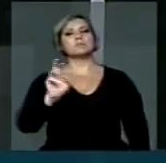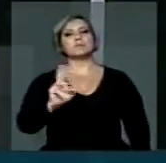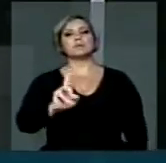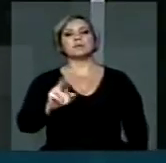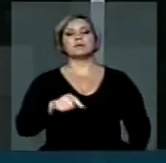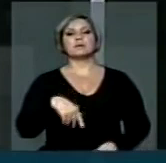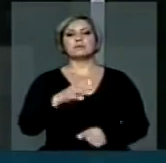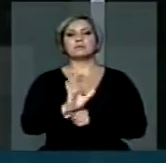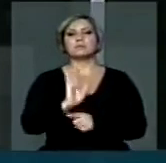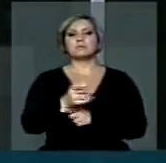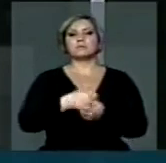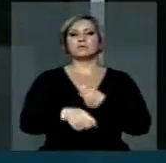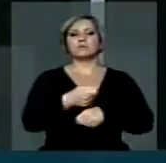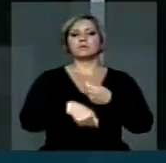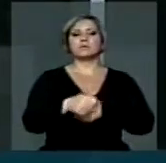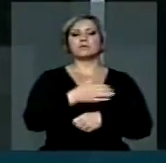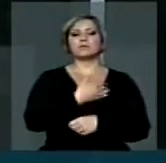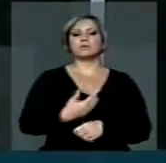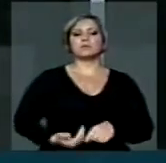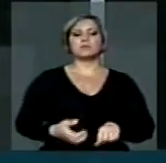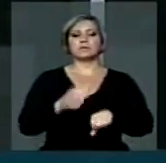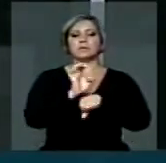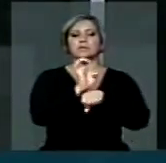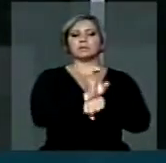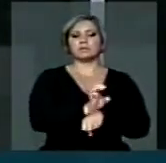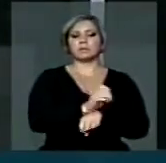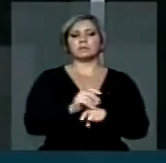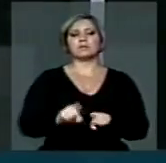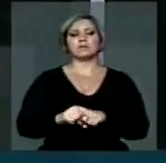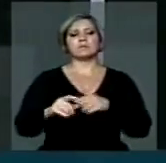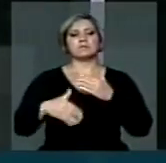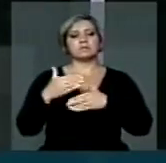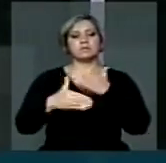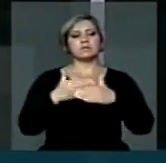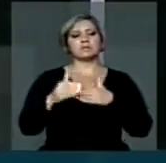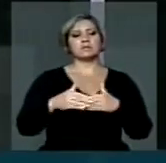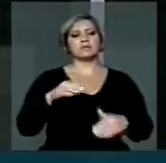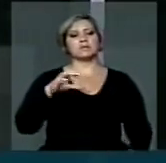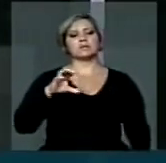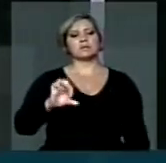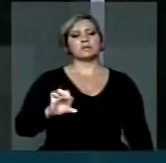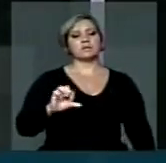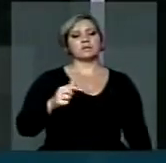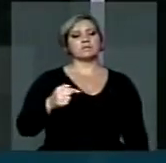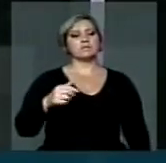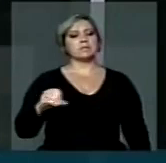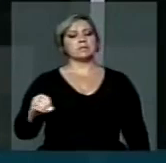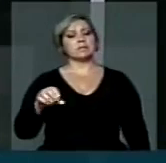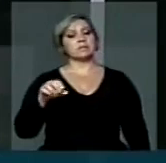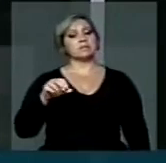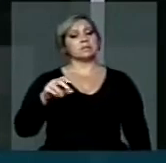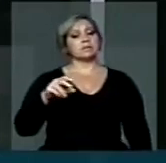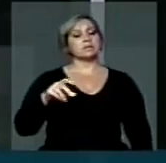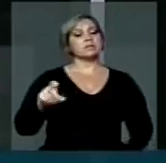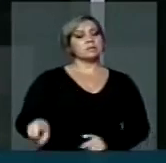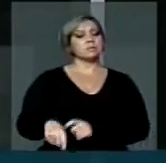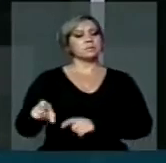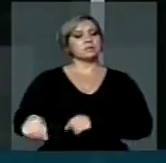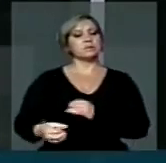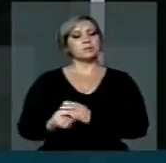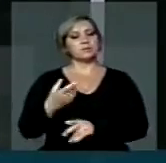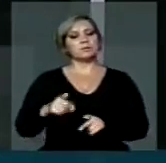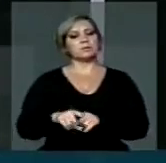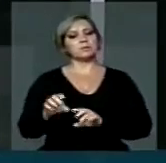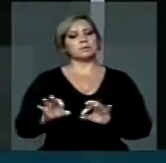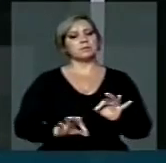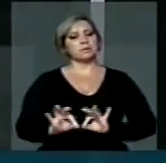R$ 4.500.000 com recursos do governo do Estado, chegando a 970 agricultores. Neste ano, o investimento